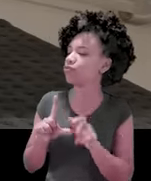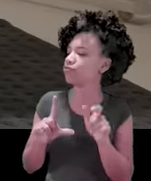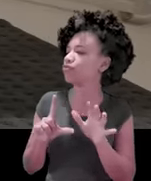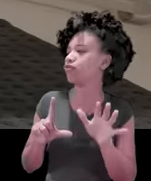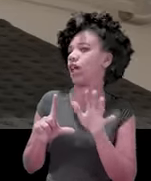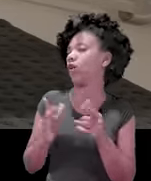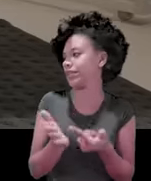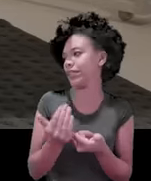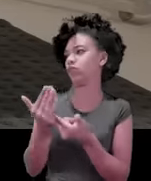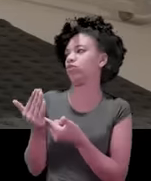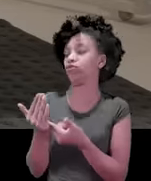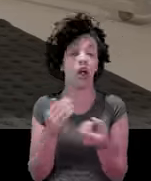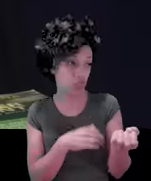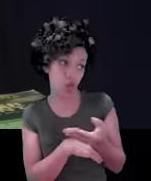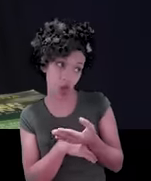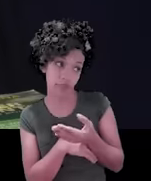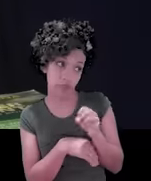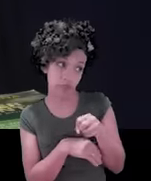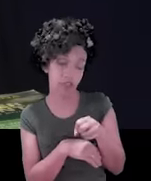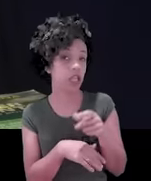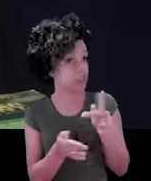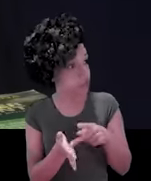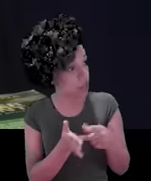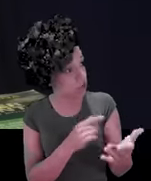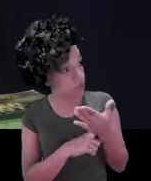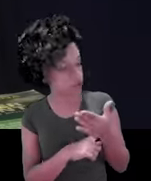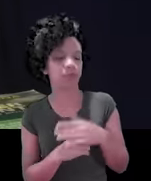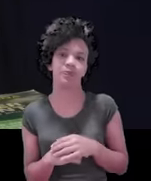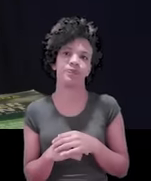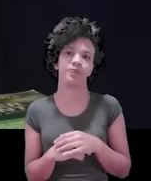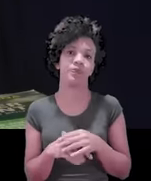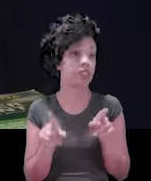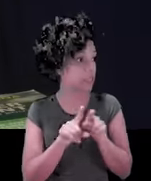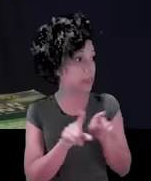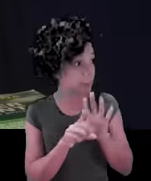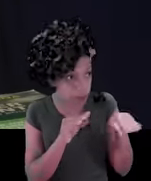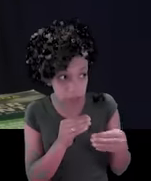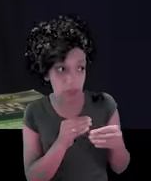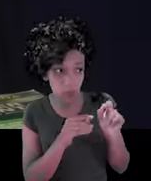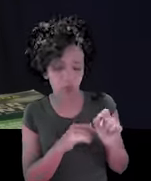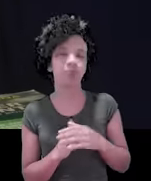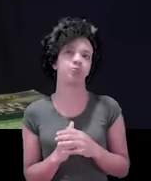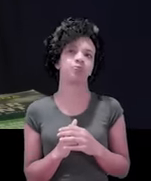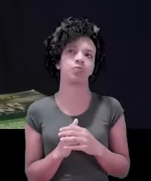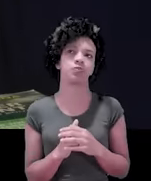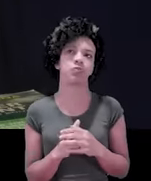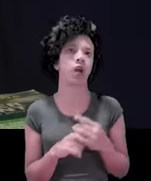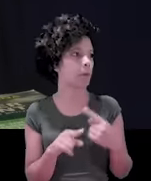digital uma tecnologia recente vem e que realmente tem ajudado muito ter decide uma é